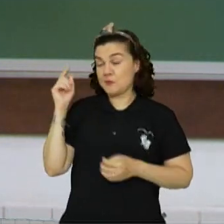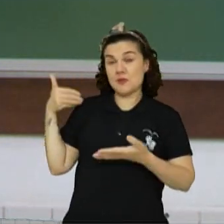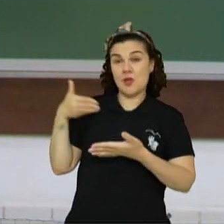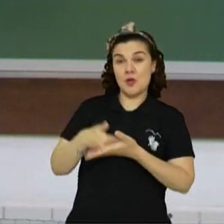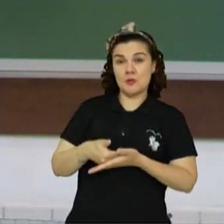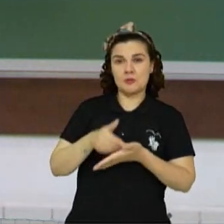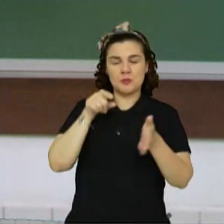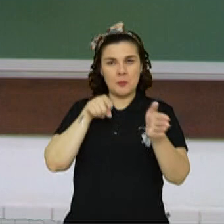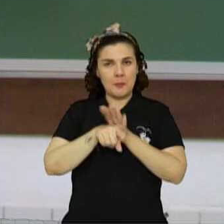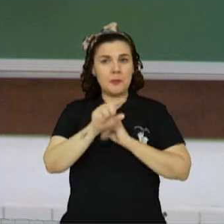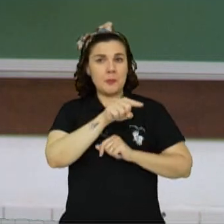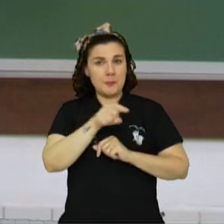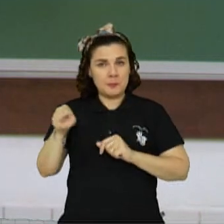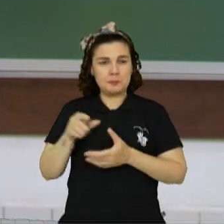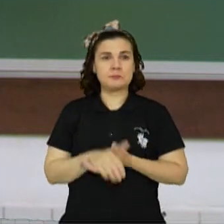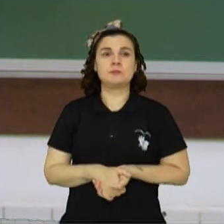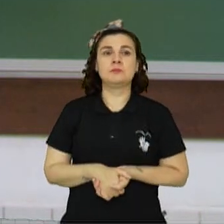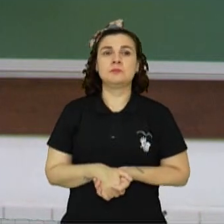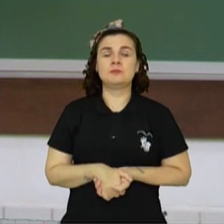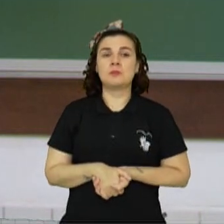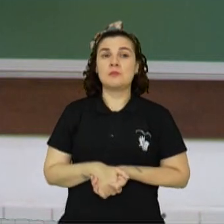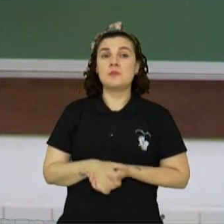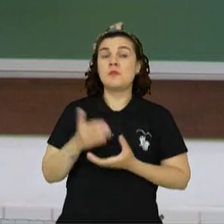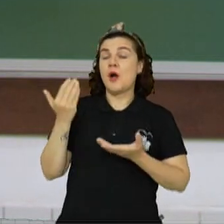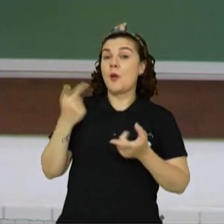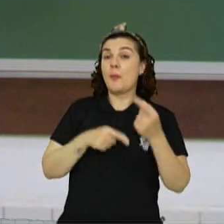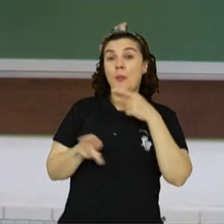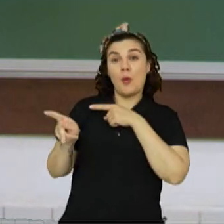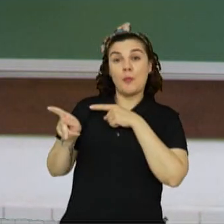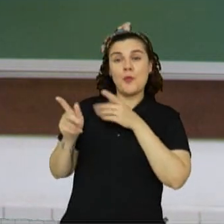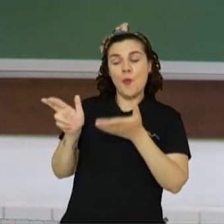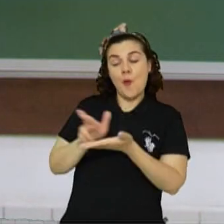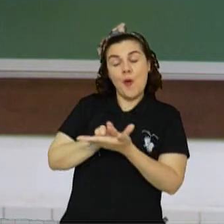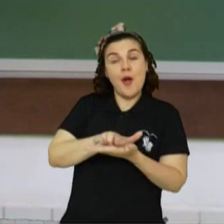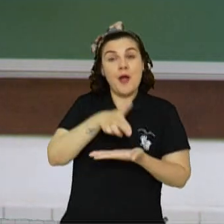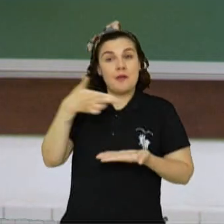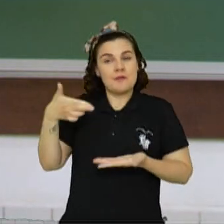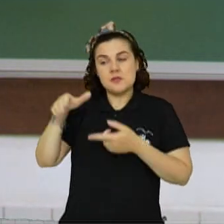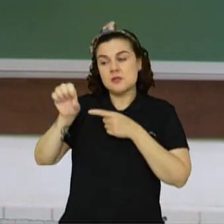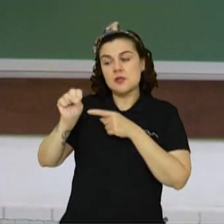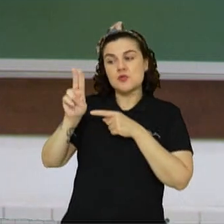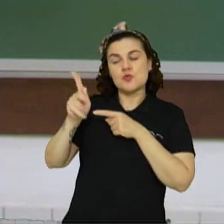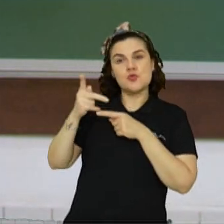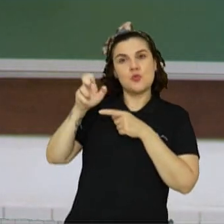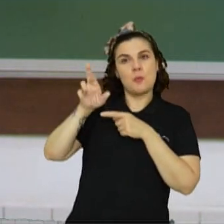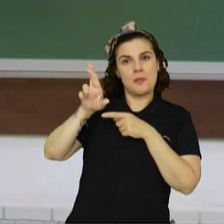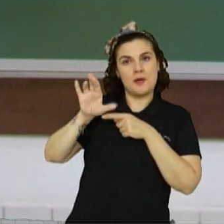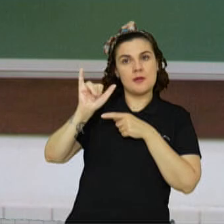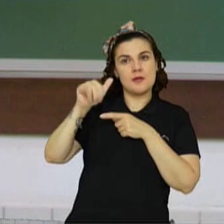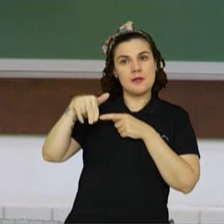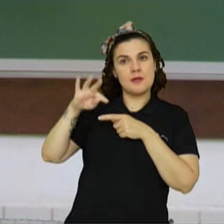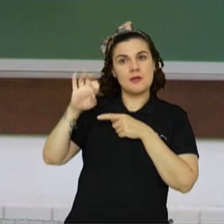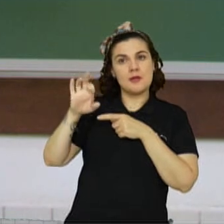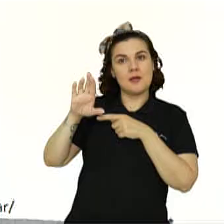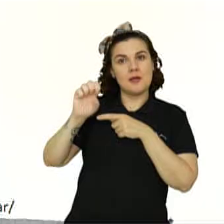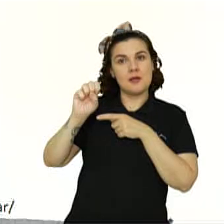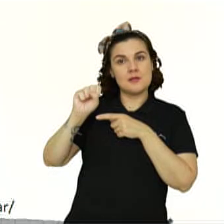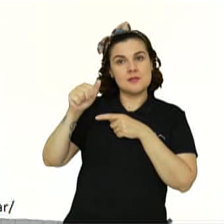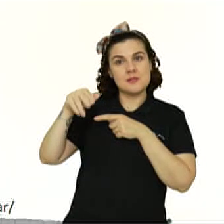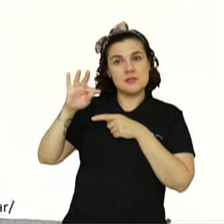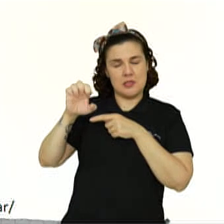um questionamento tirado lá da revista Super Interessante. Esse questionamento, essa pergunta diz